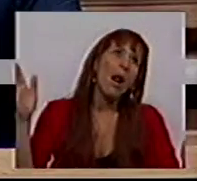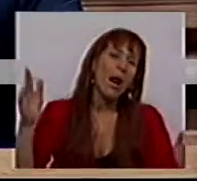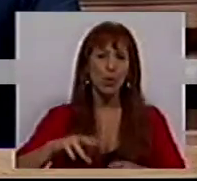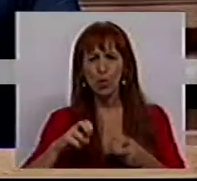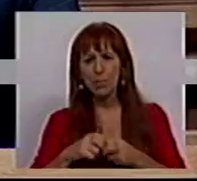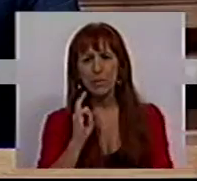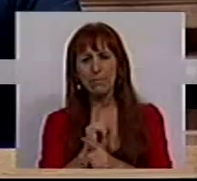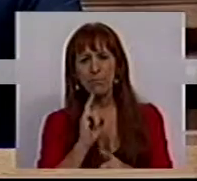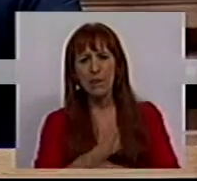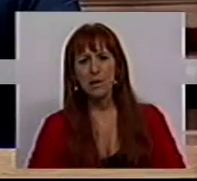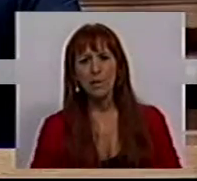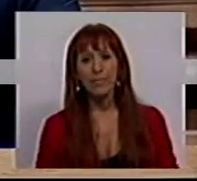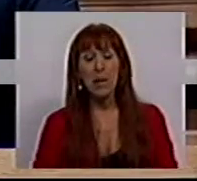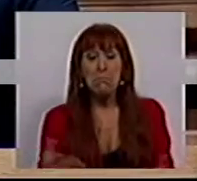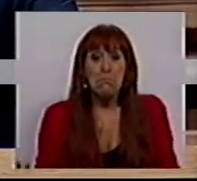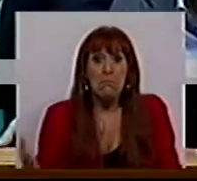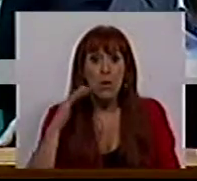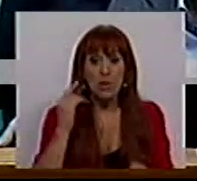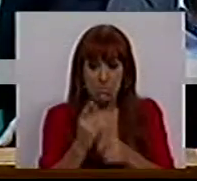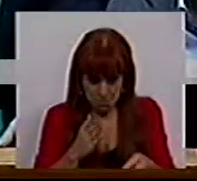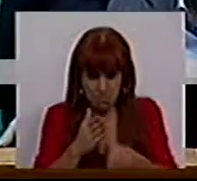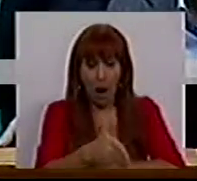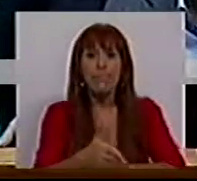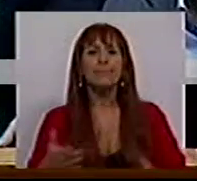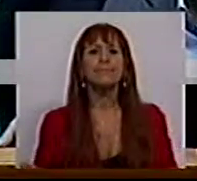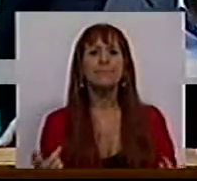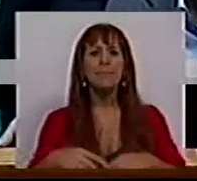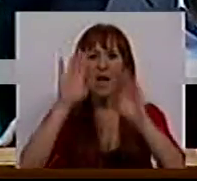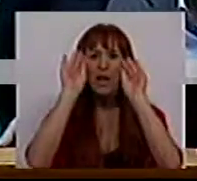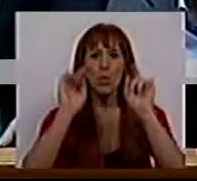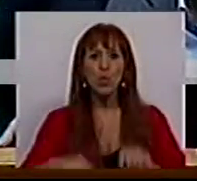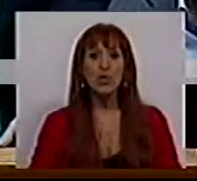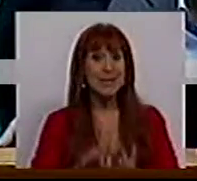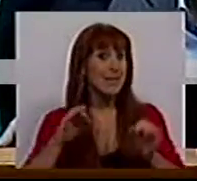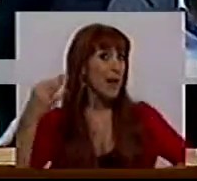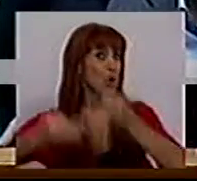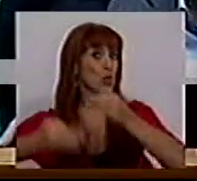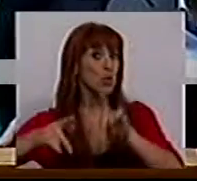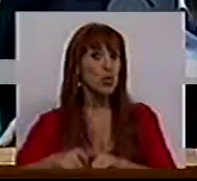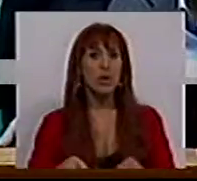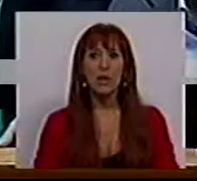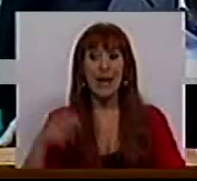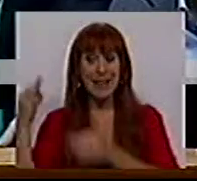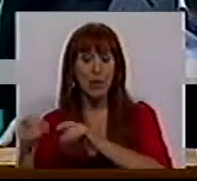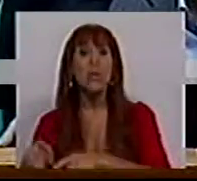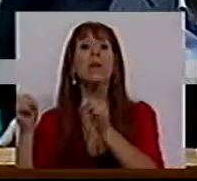os problemas mantêm-se e, ao que tudo indica, manter-se-ão. Na educação como na justiça, e da